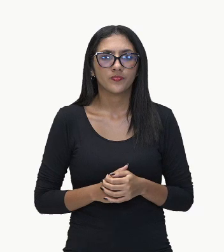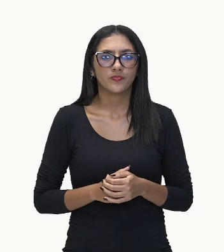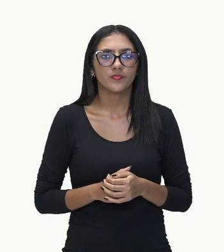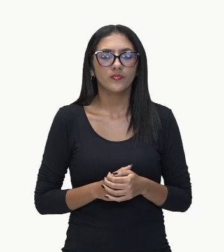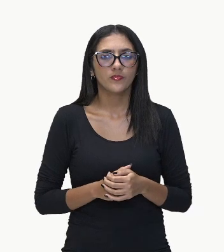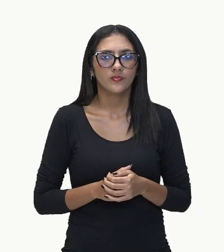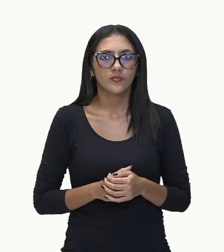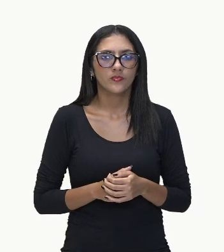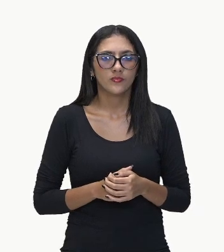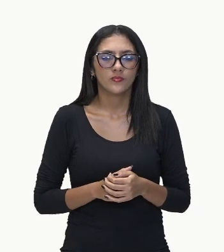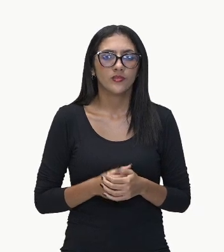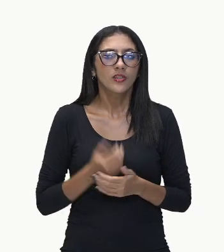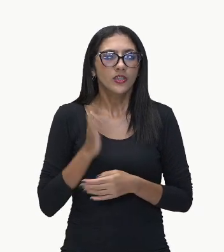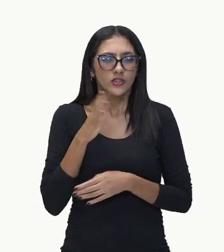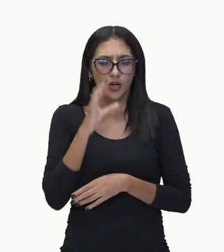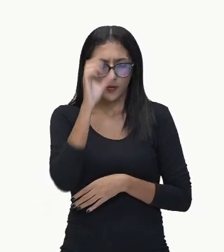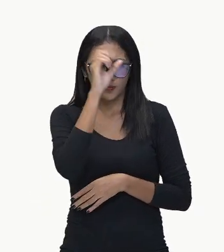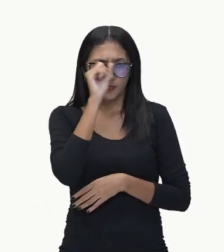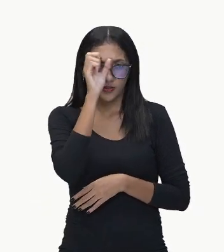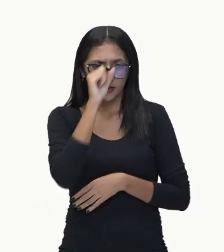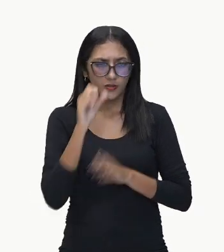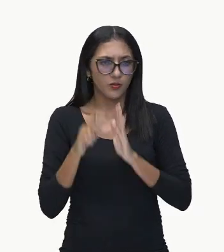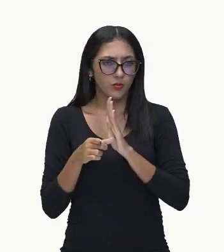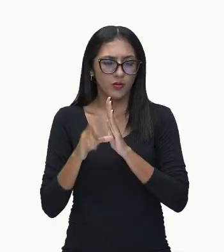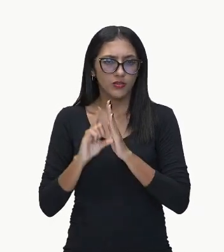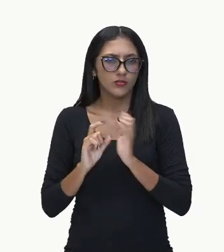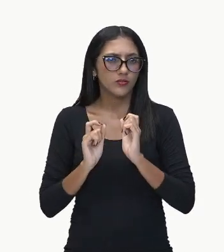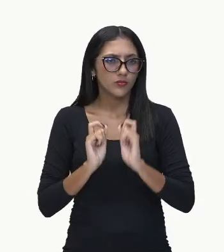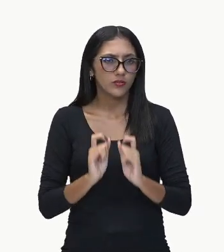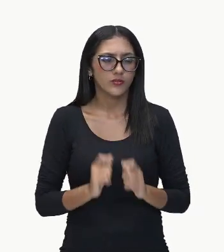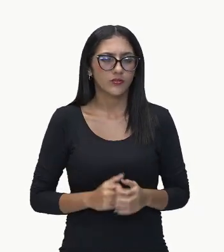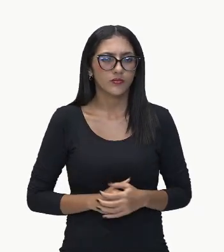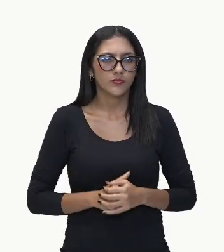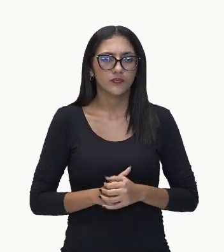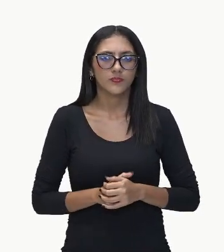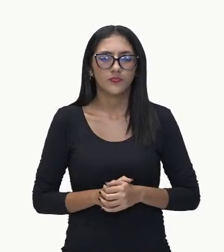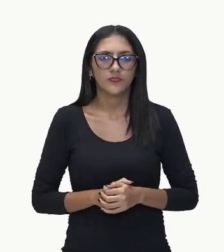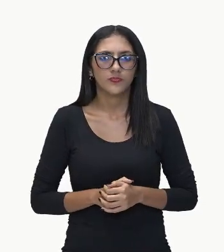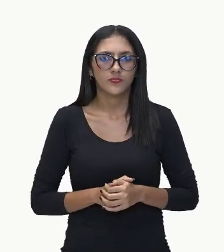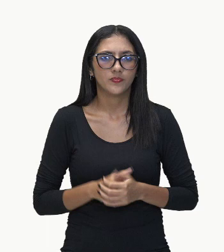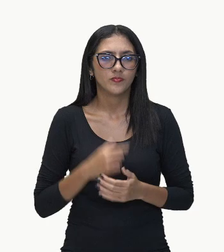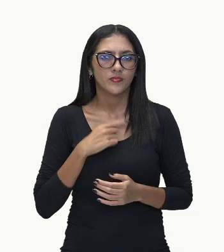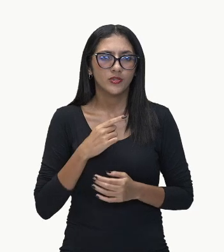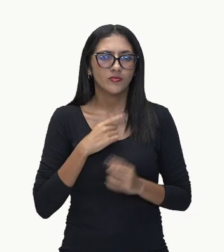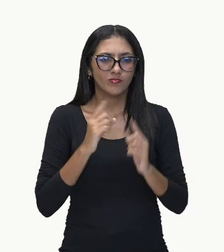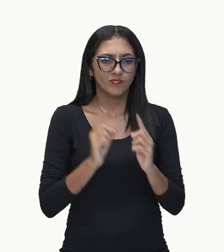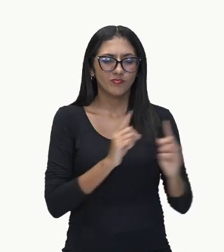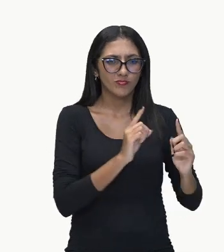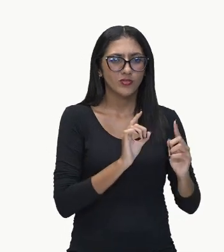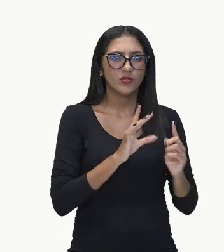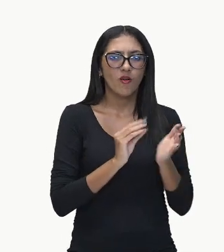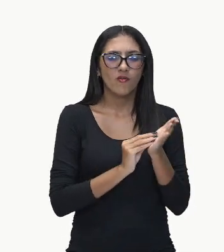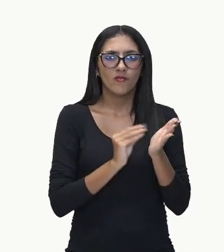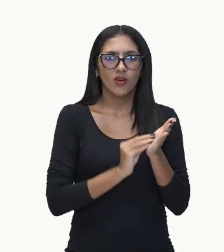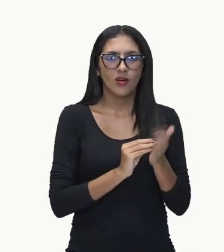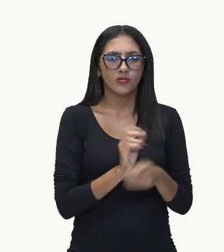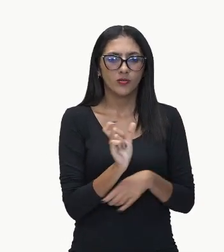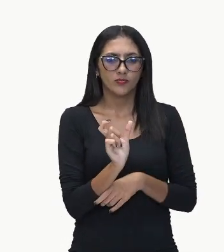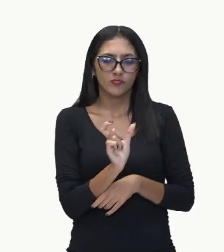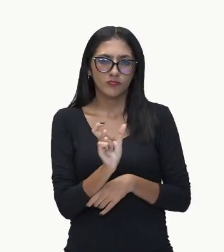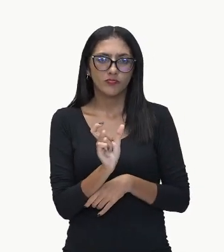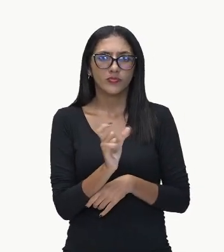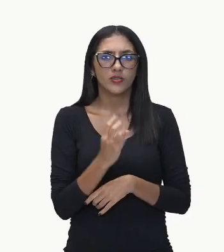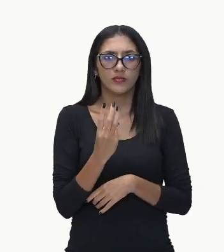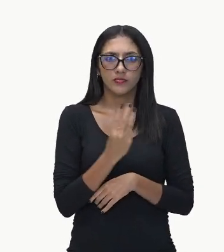que nós temos aqui a princípio um polinômio incompleto que nós vamos acrescentar aqui o